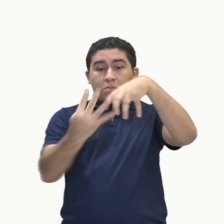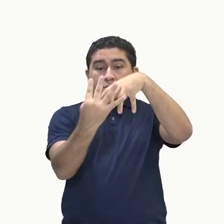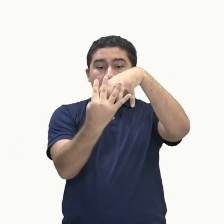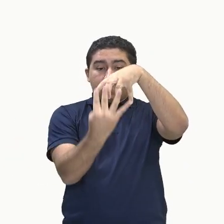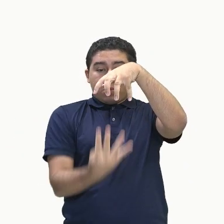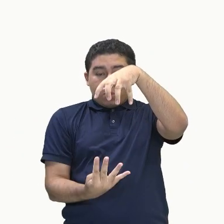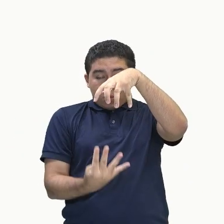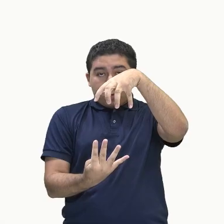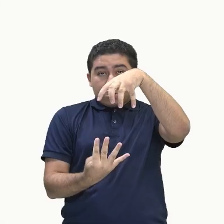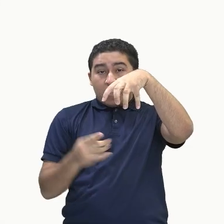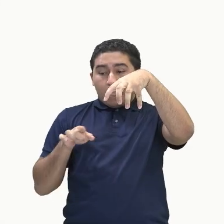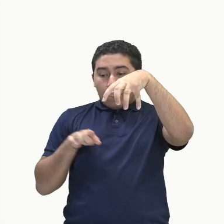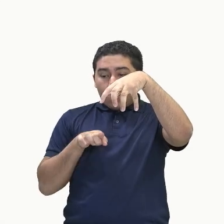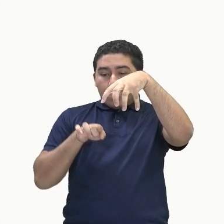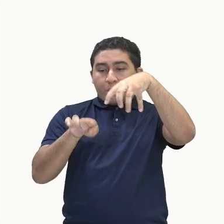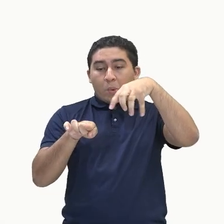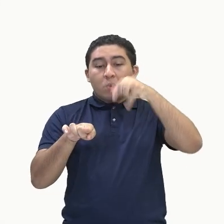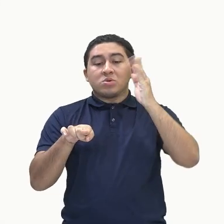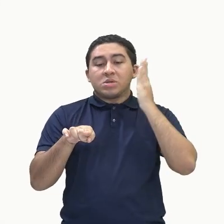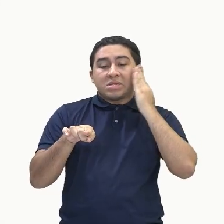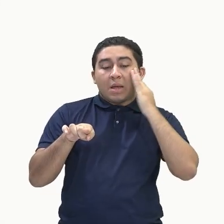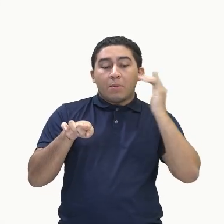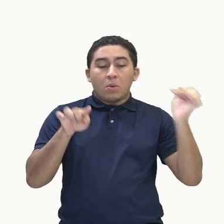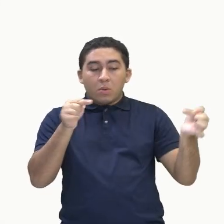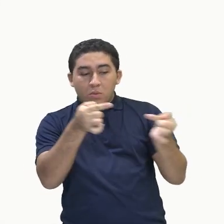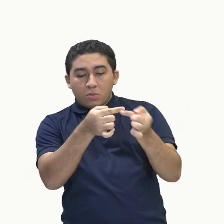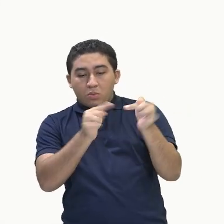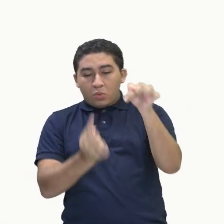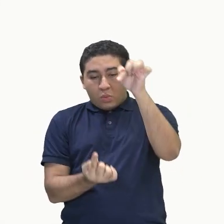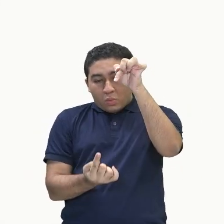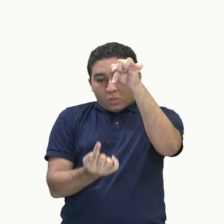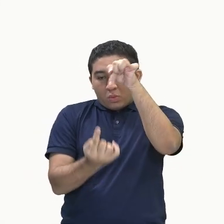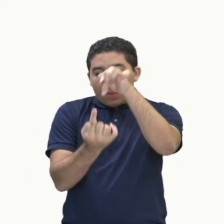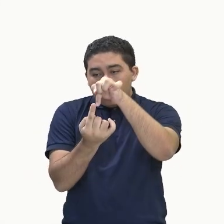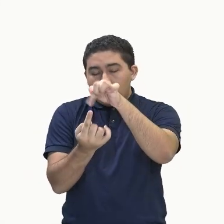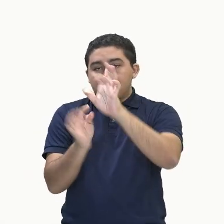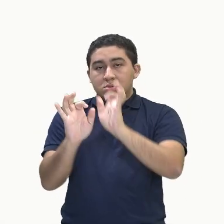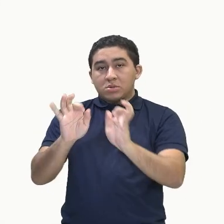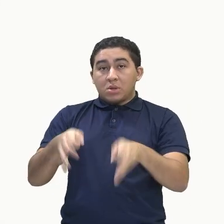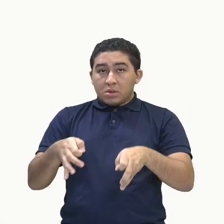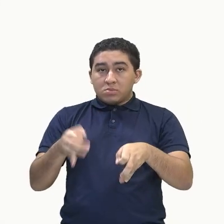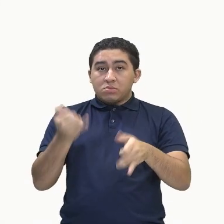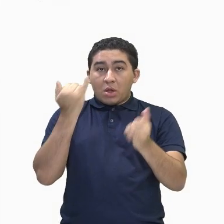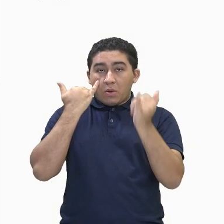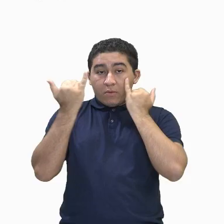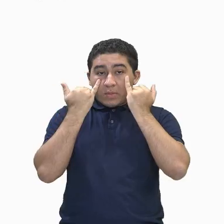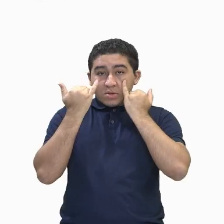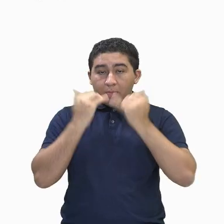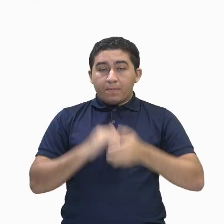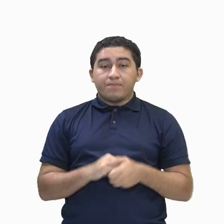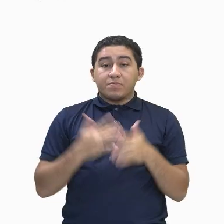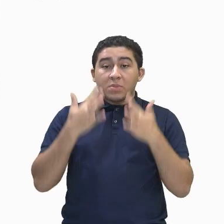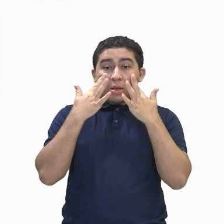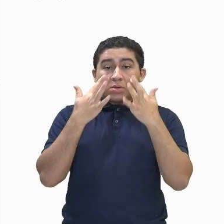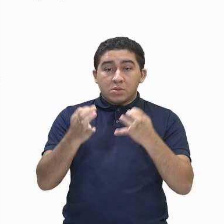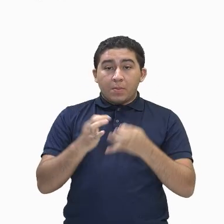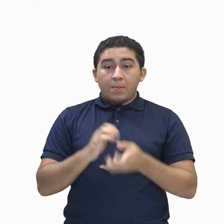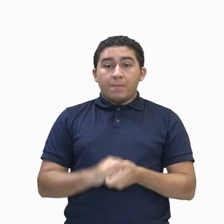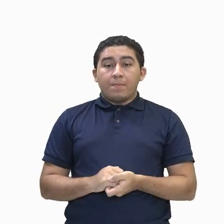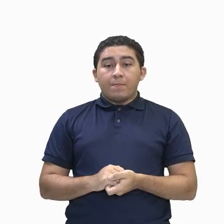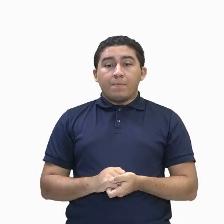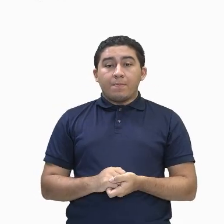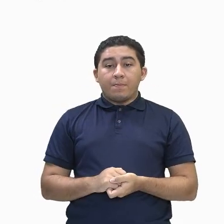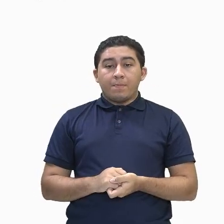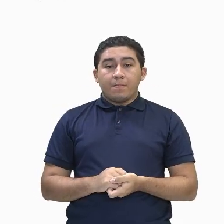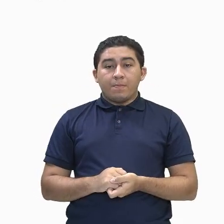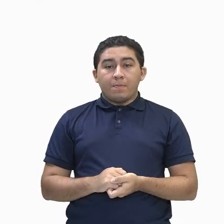aí a partir dessas informações. Vamos verificar agora as latitudes, olha. Nós temos aí a